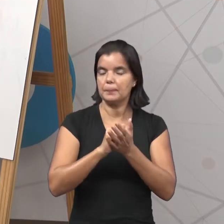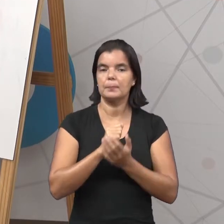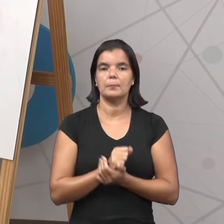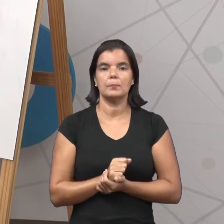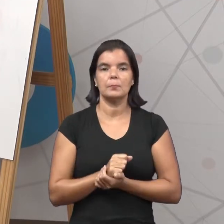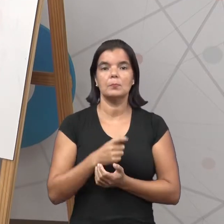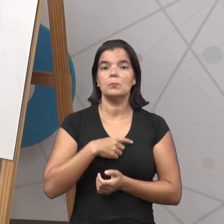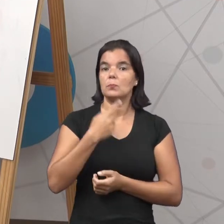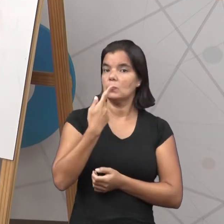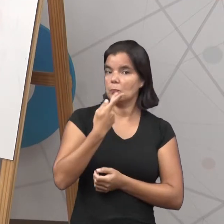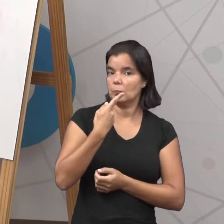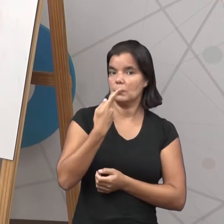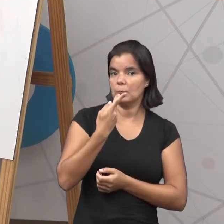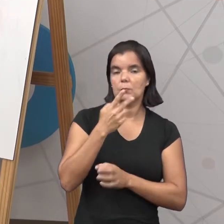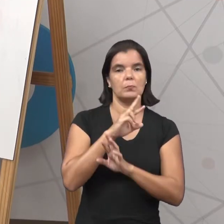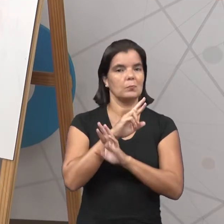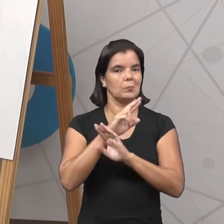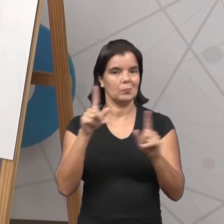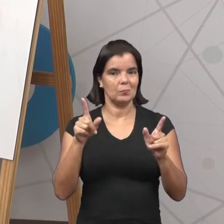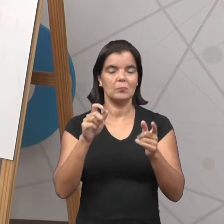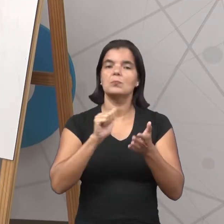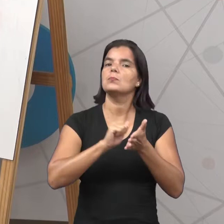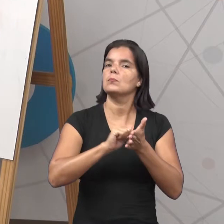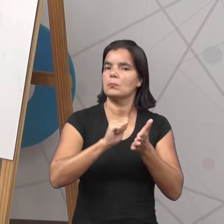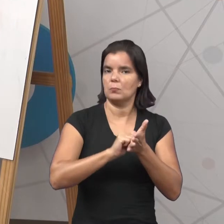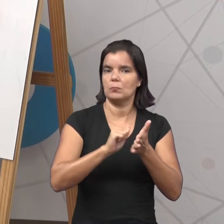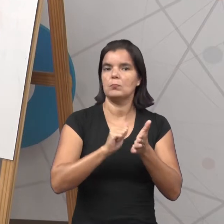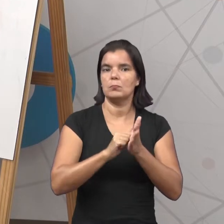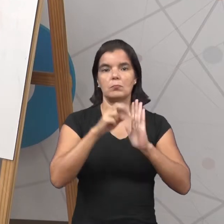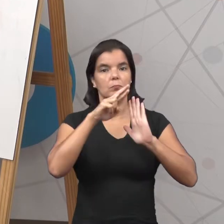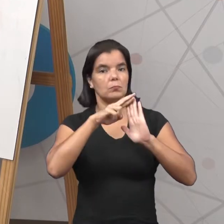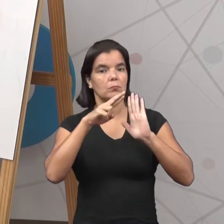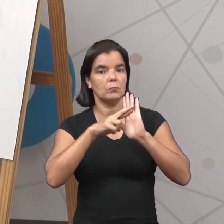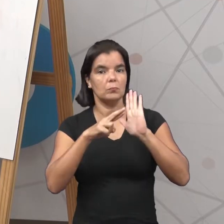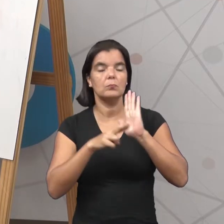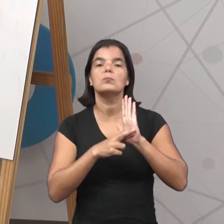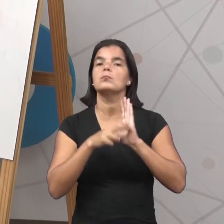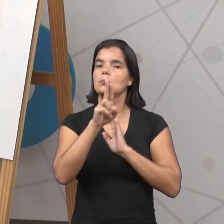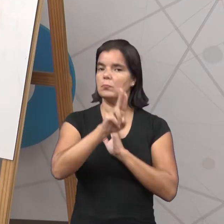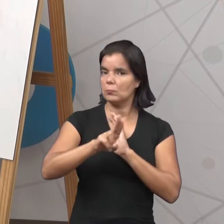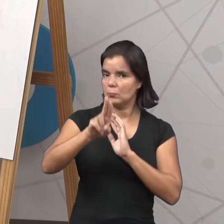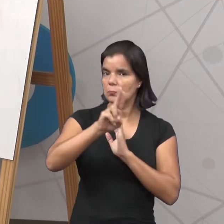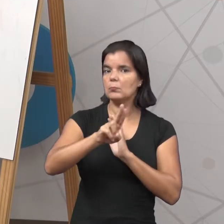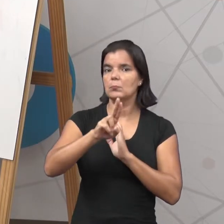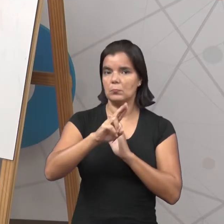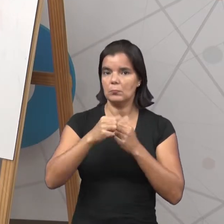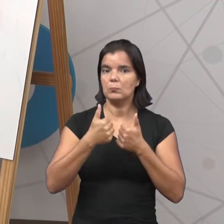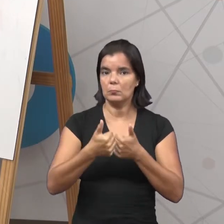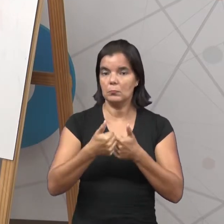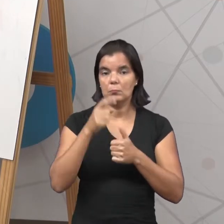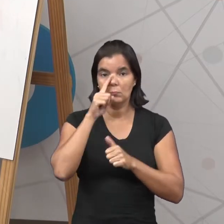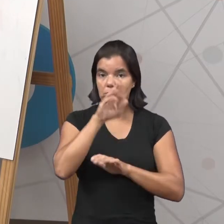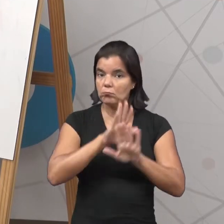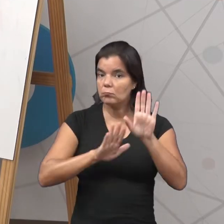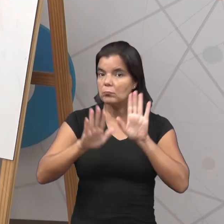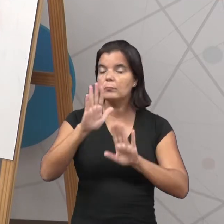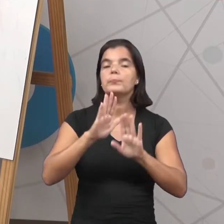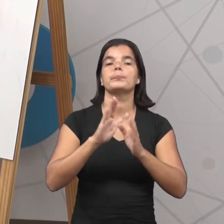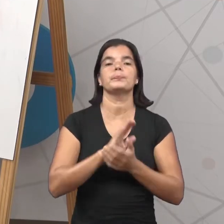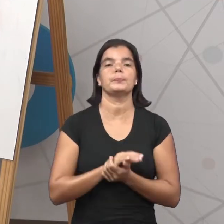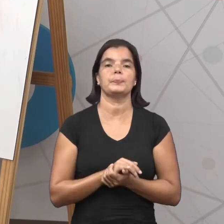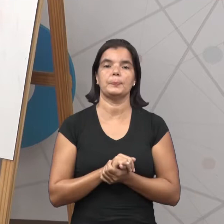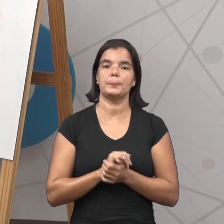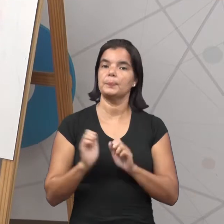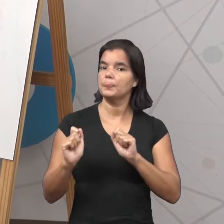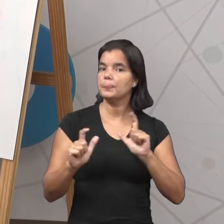Então, quando eu falo, é diferente de eu escrever. São regras diferentes que eu tenho que usar, tá? Ter esse cuidado. Vamos lá, voltando